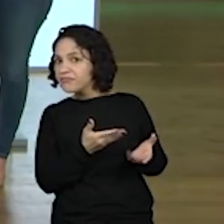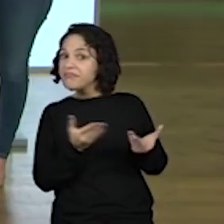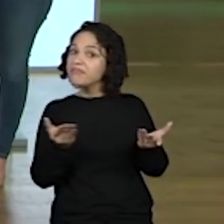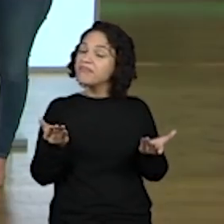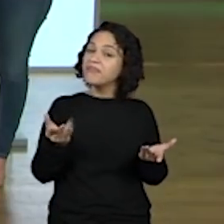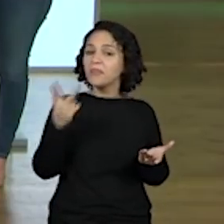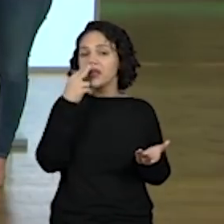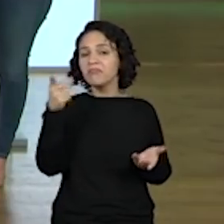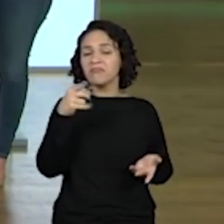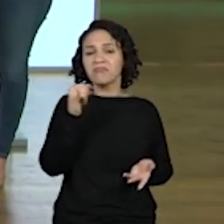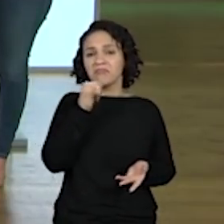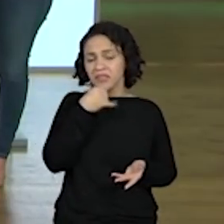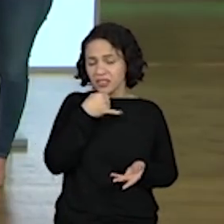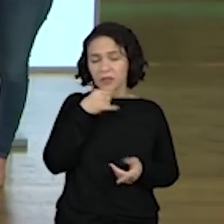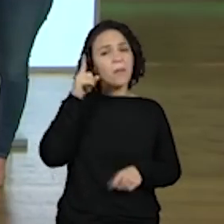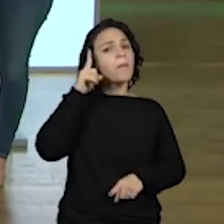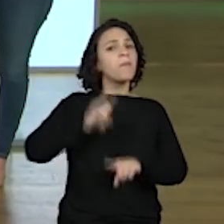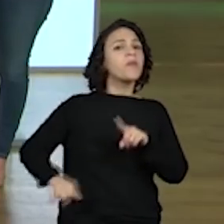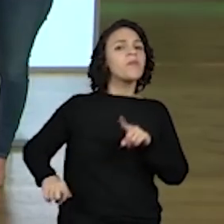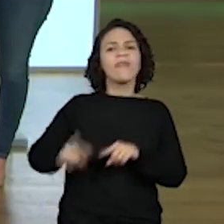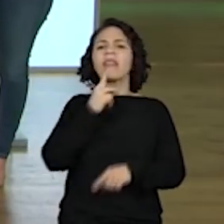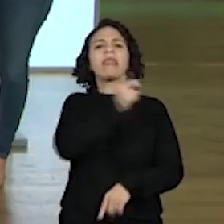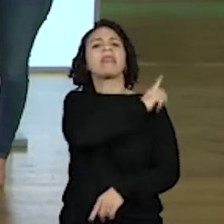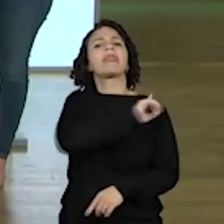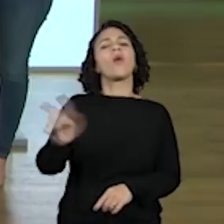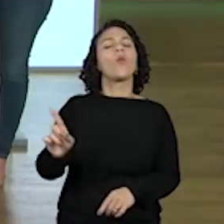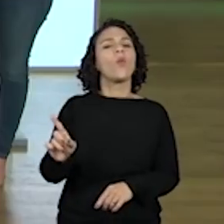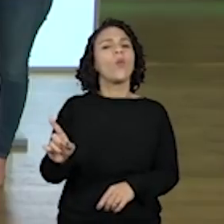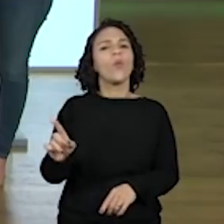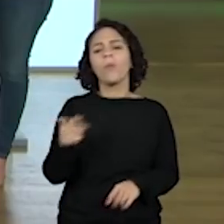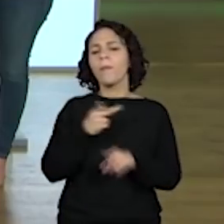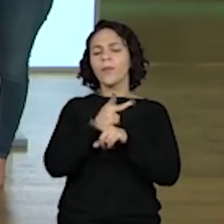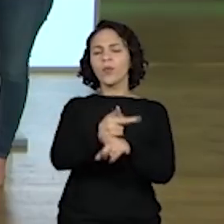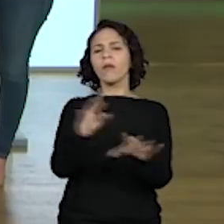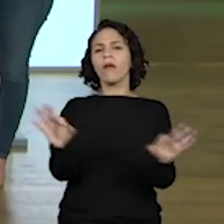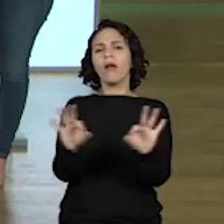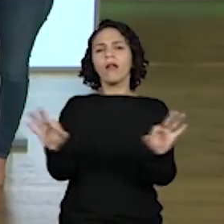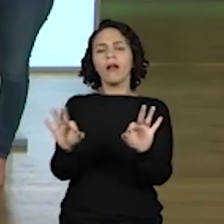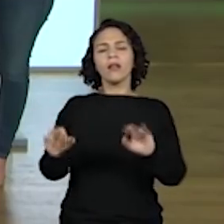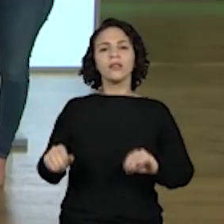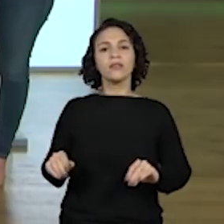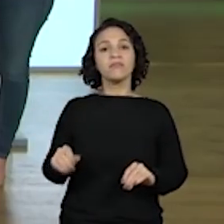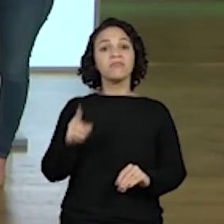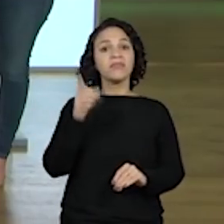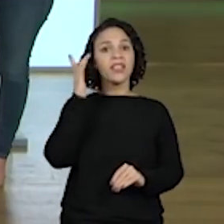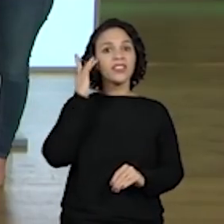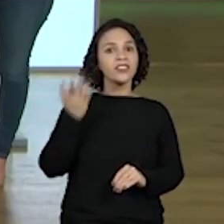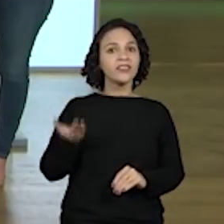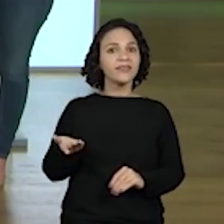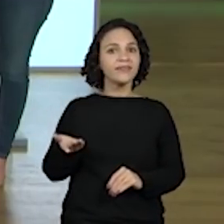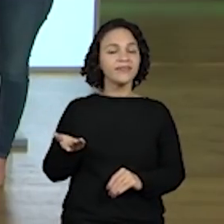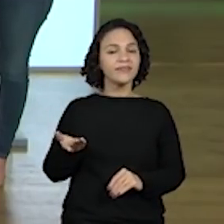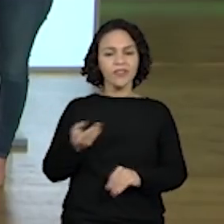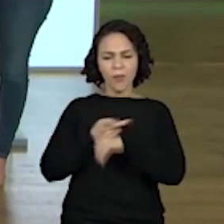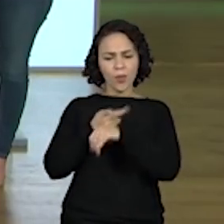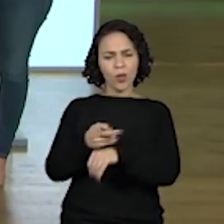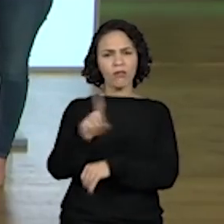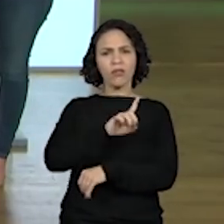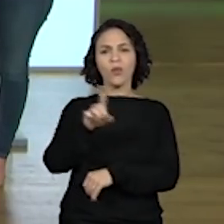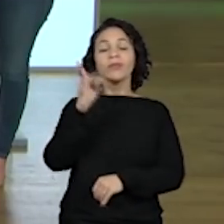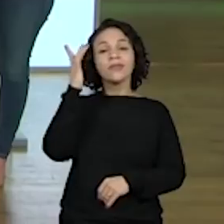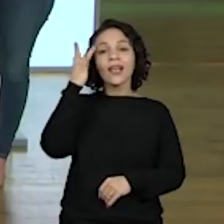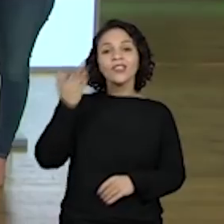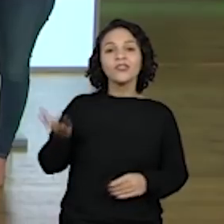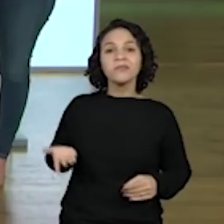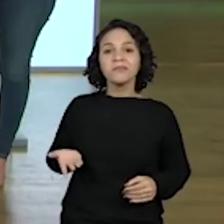eles ficaram muito tristes e proibiram a menina? Não, você não vai procurar ninguém. Você não vai fazer essa busca. O que vocês